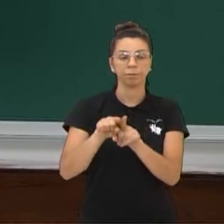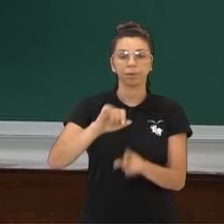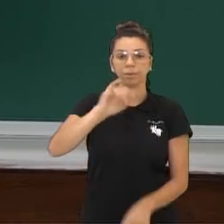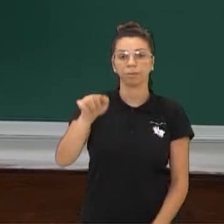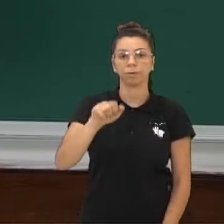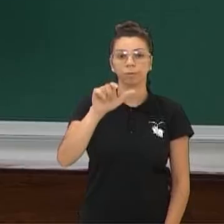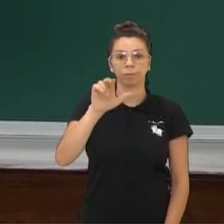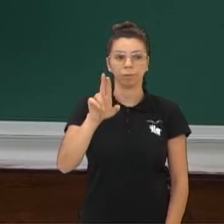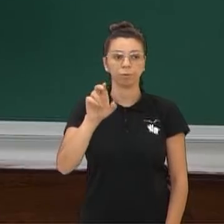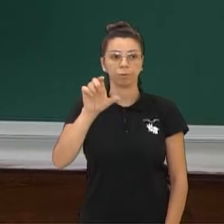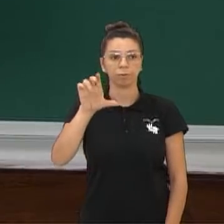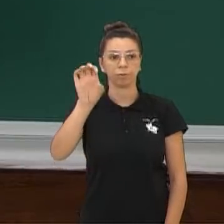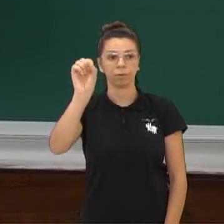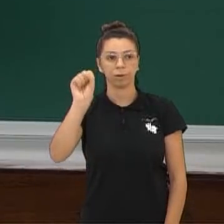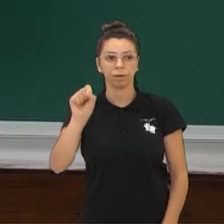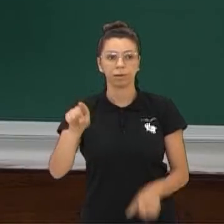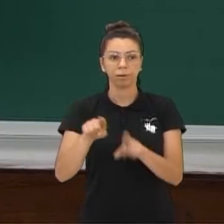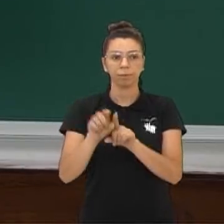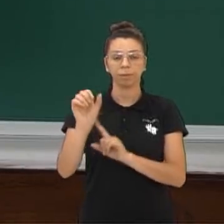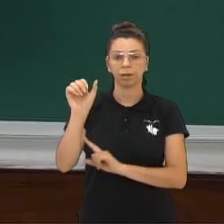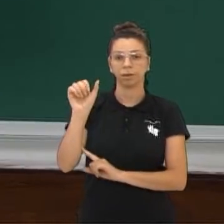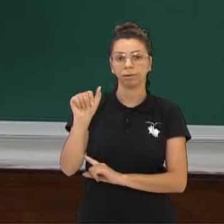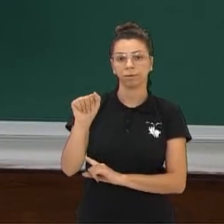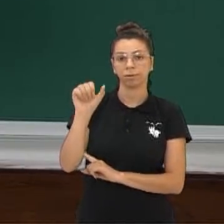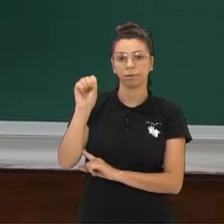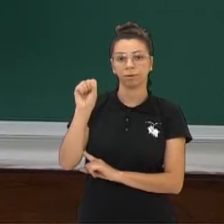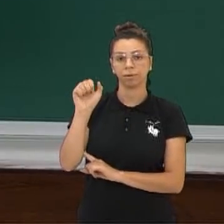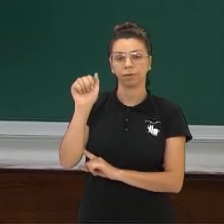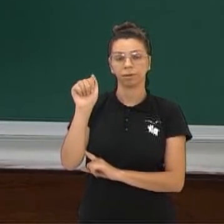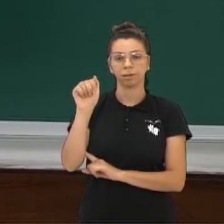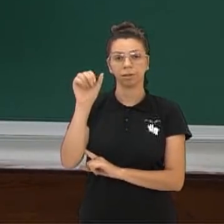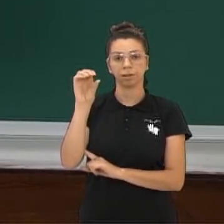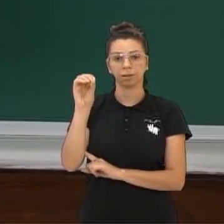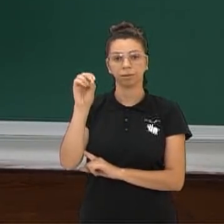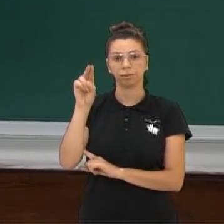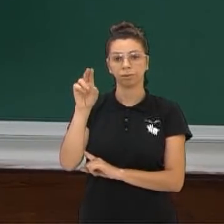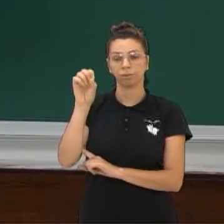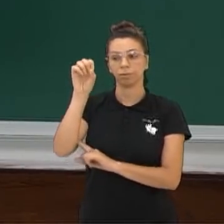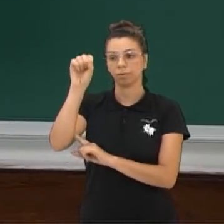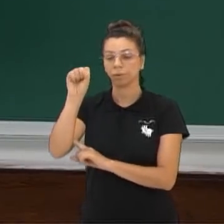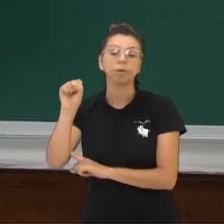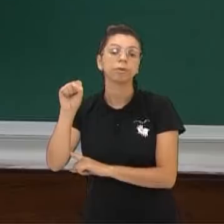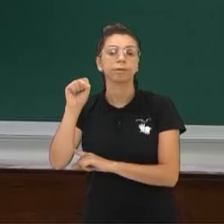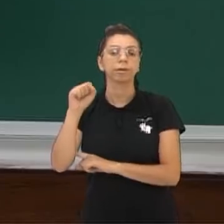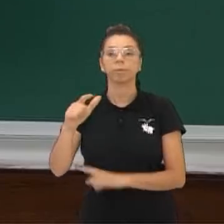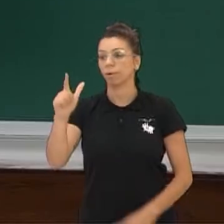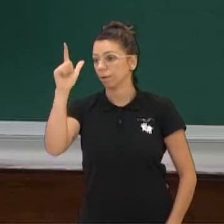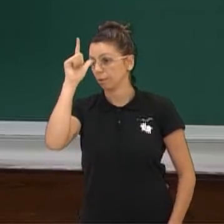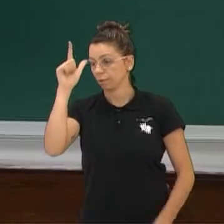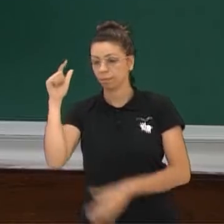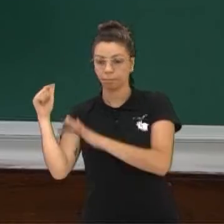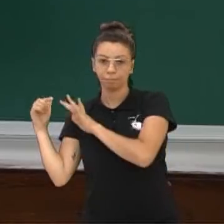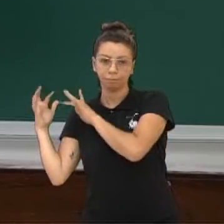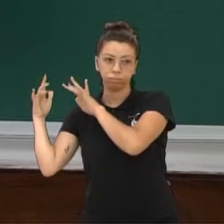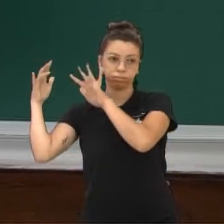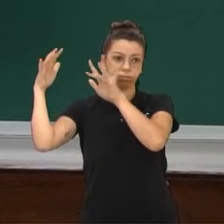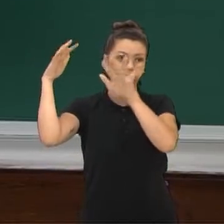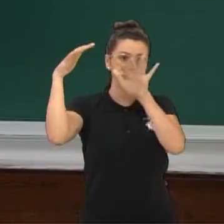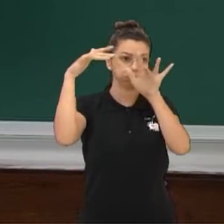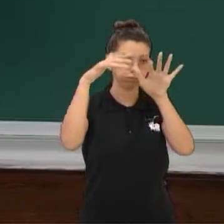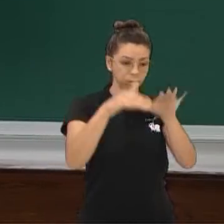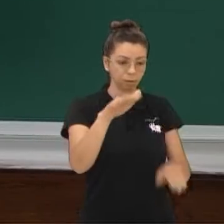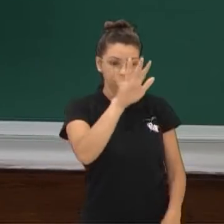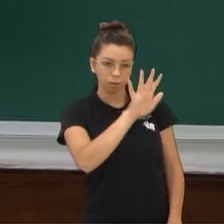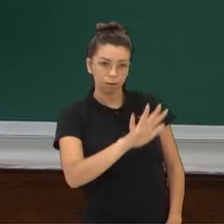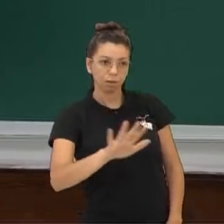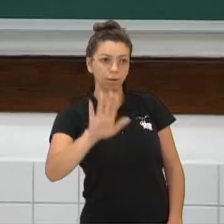invadiram a Grã-Bretanha, que é essa parte laranja aqui do mapa. Então foi a invasão da Grã-Bretanha por três tribos que saíram